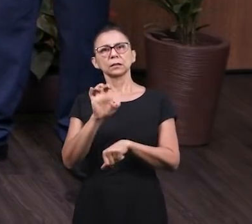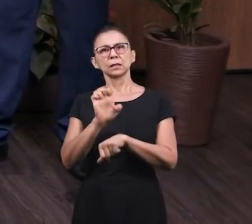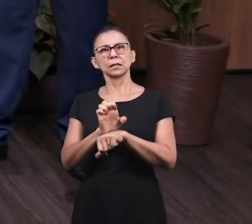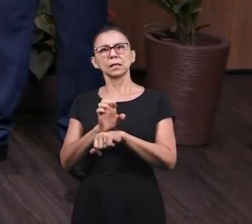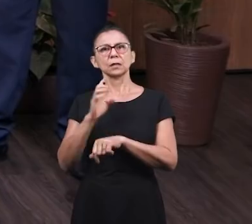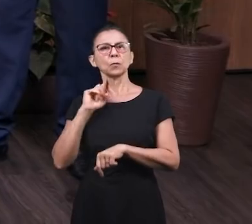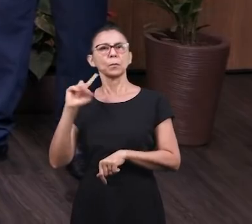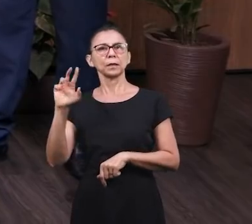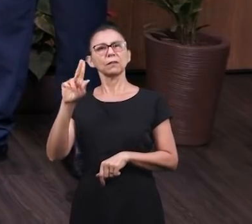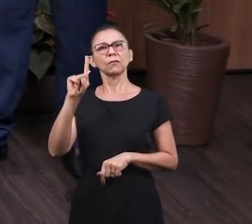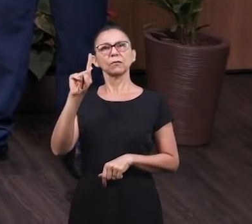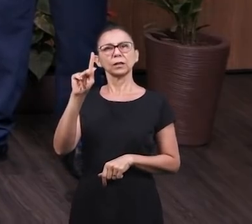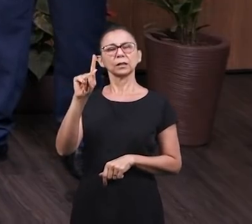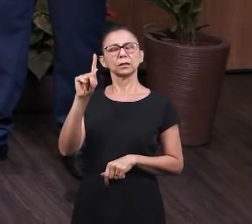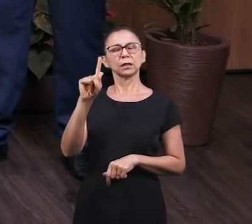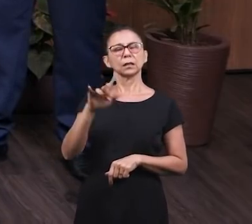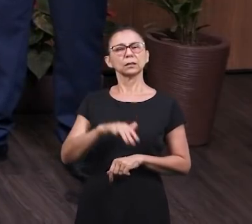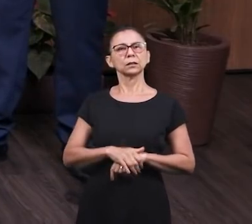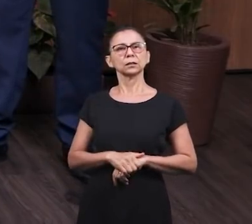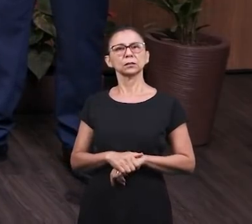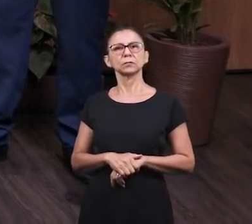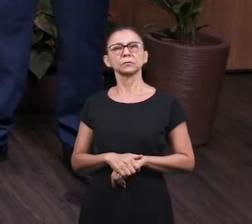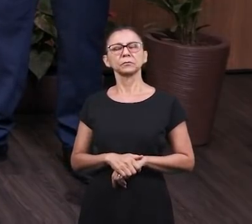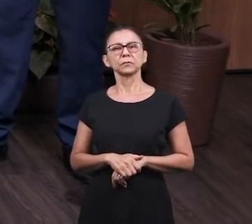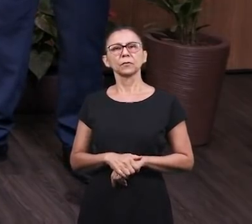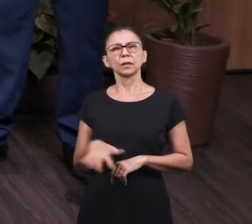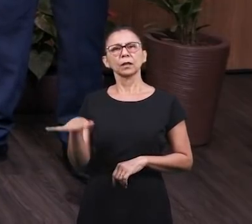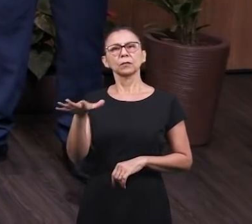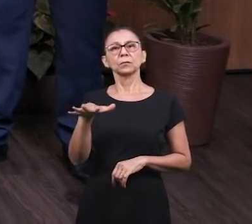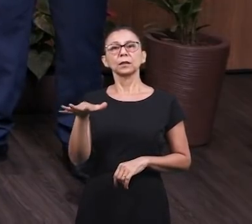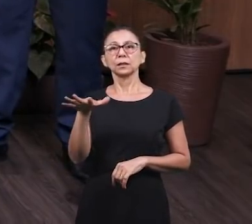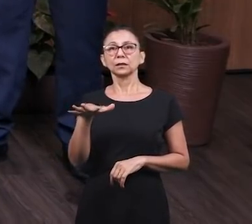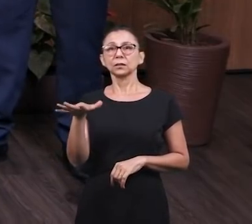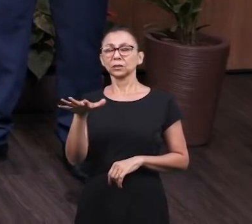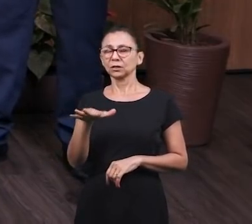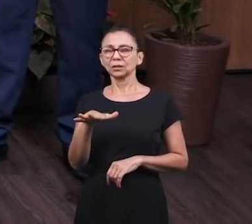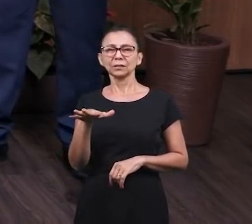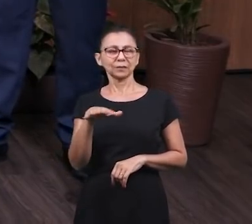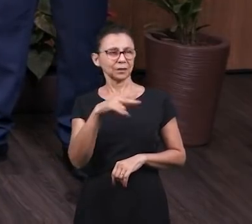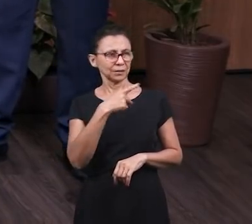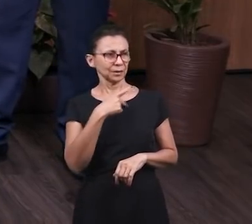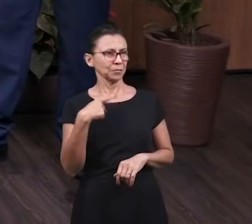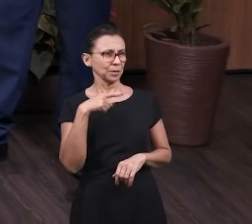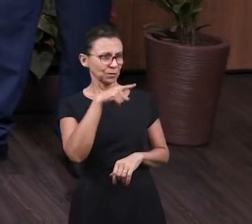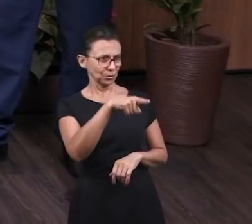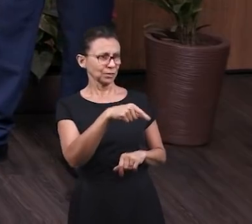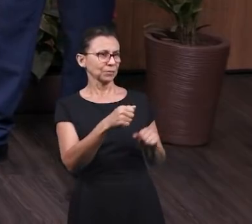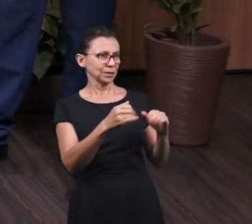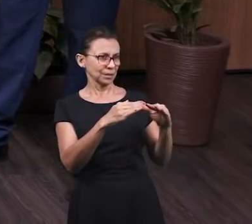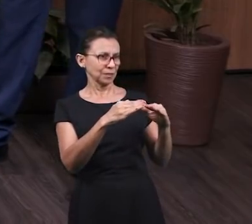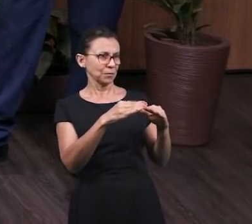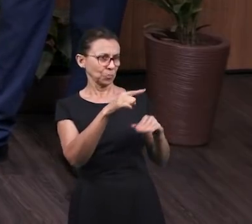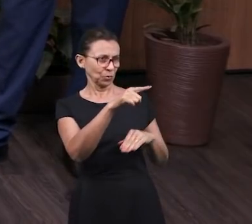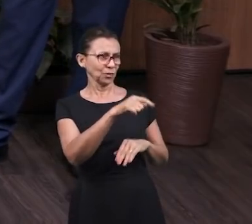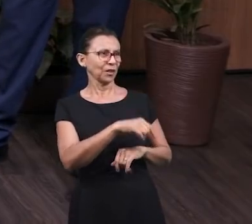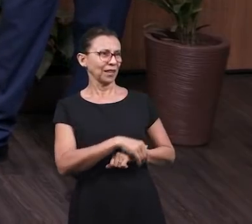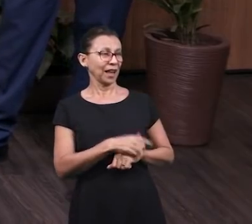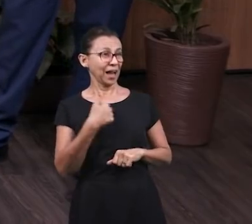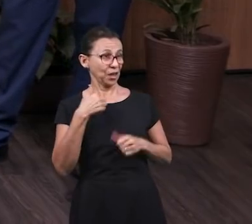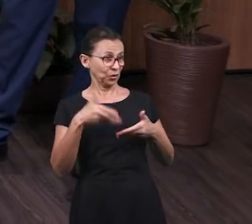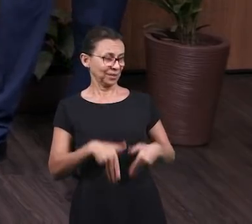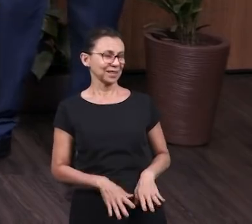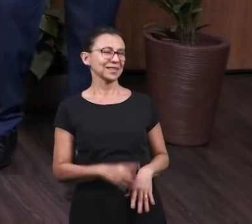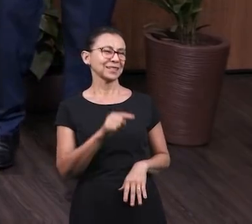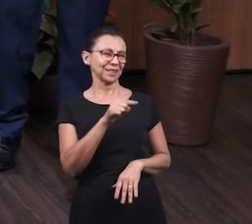Valadares, Minas Gerais, região lá sua, né? Onde você ficou muito tempo, né, pastor Daniel? Nasci lá.